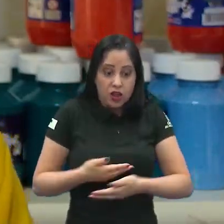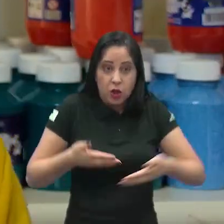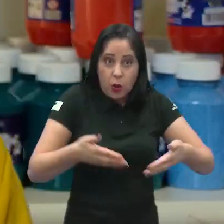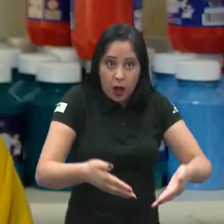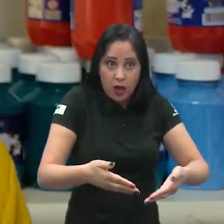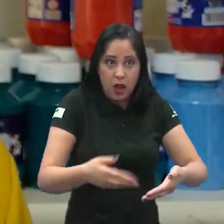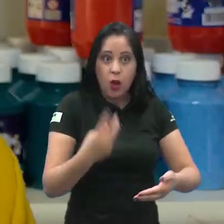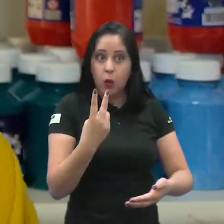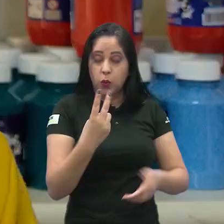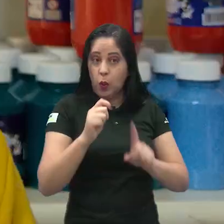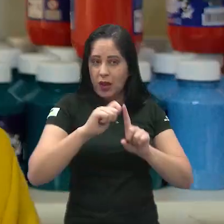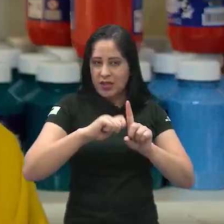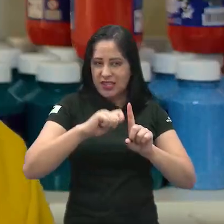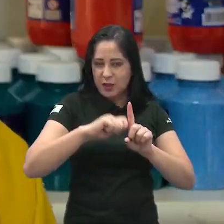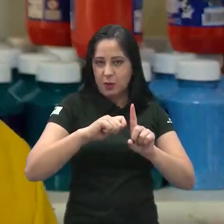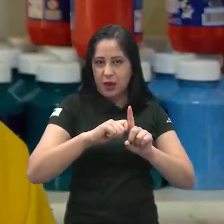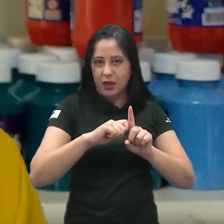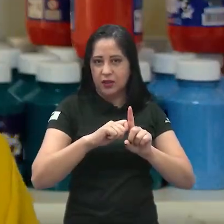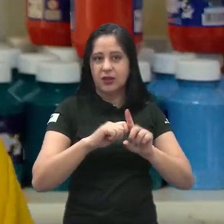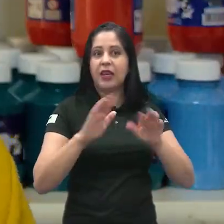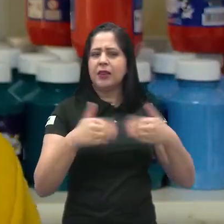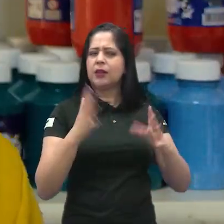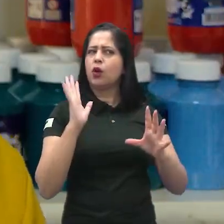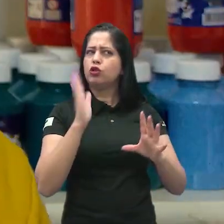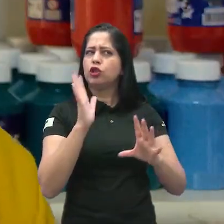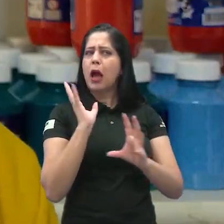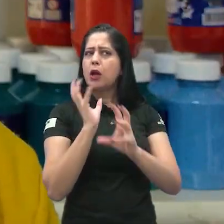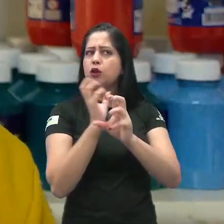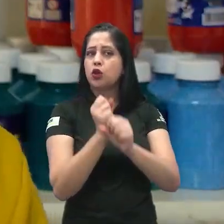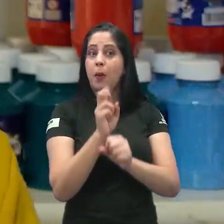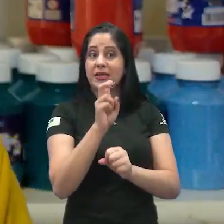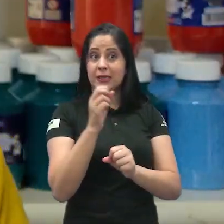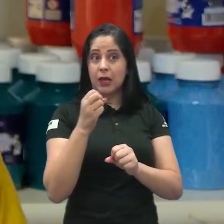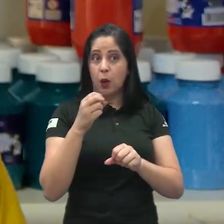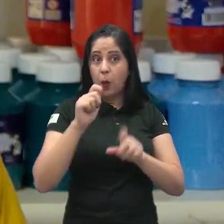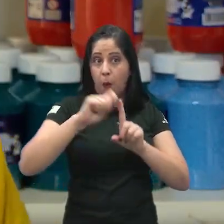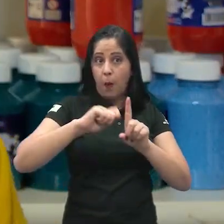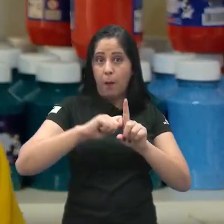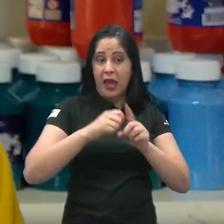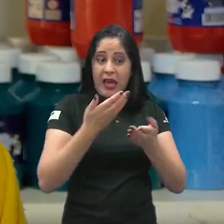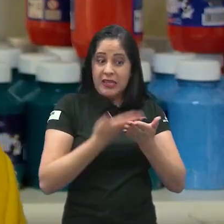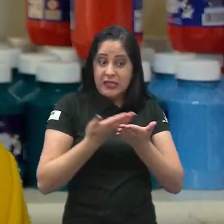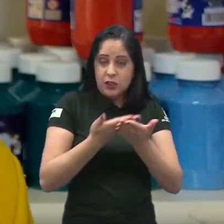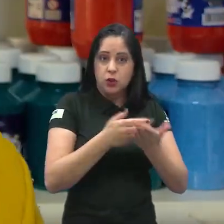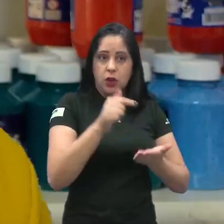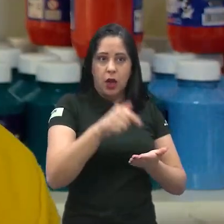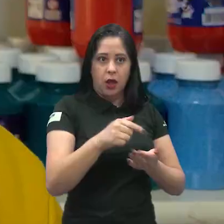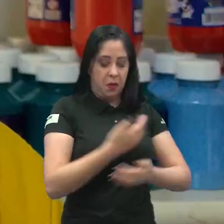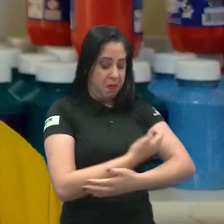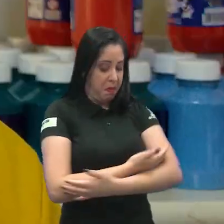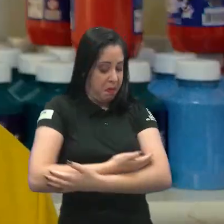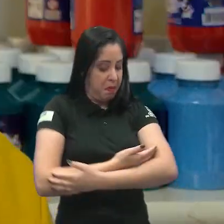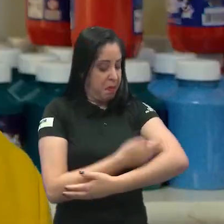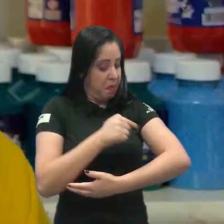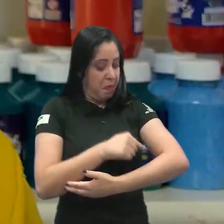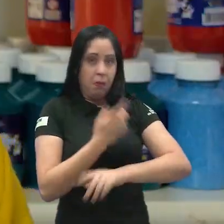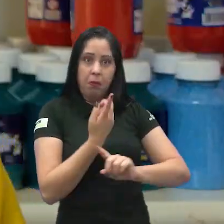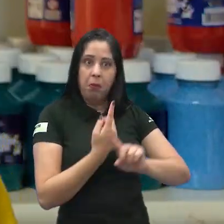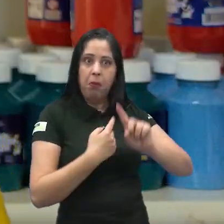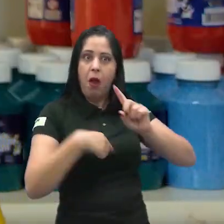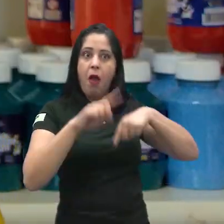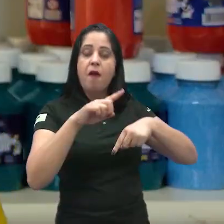né? Então ela tá aí 5 meses, vai fazer 6 meses aqui. A evolução dela foi